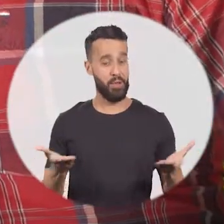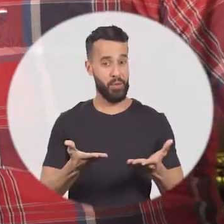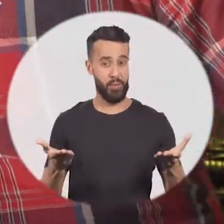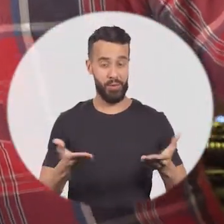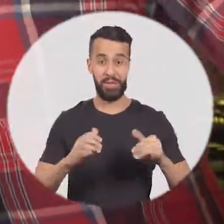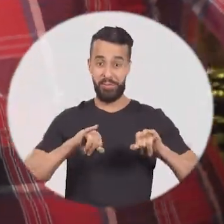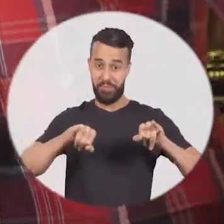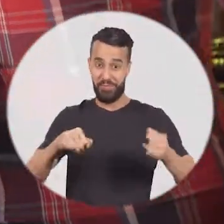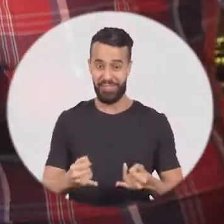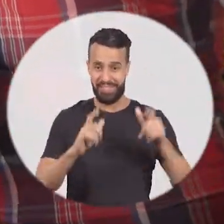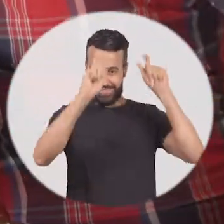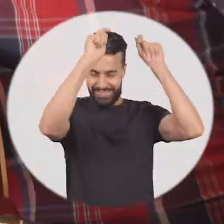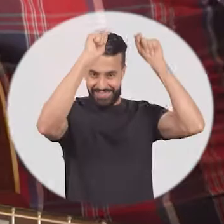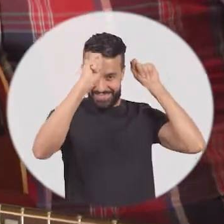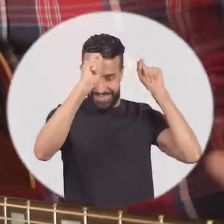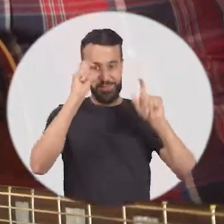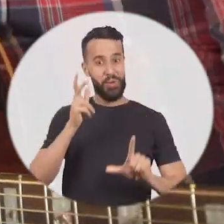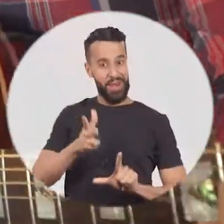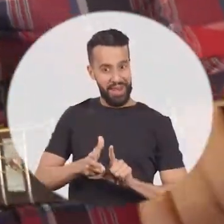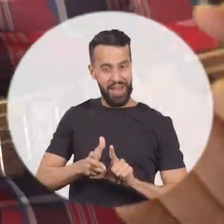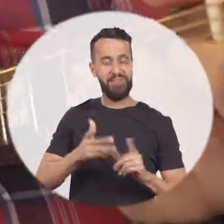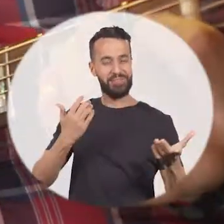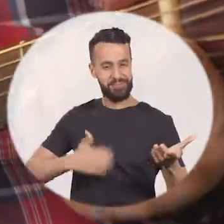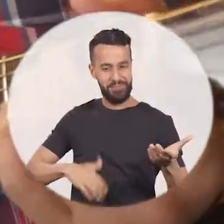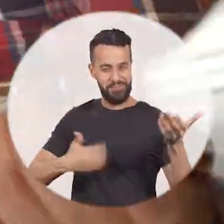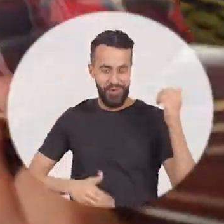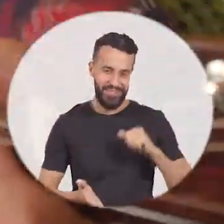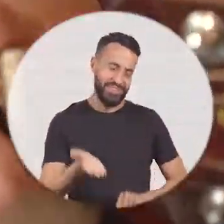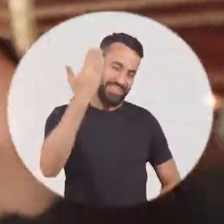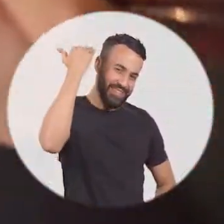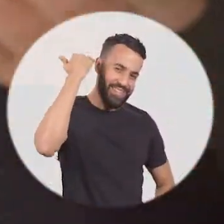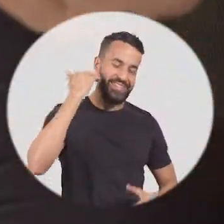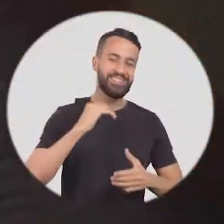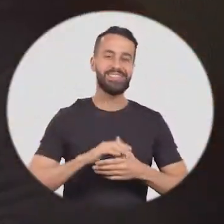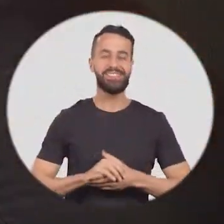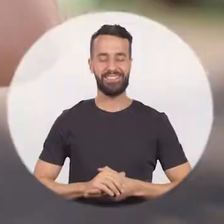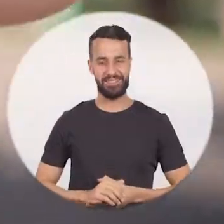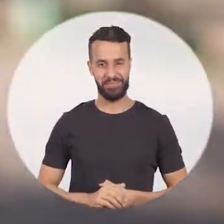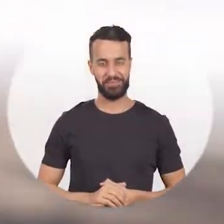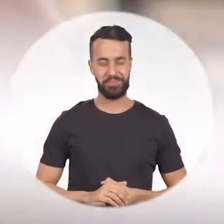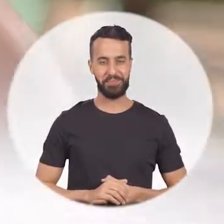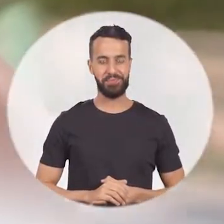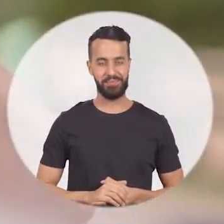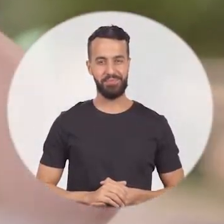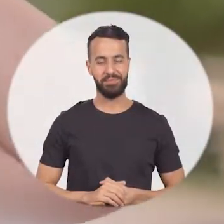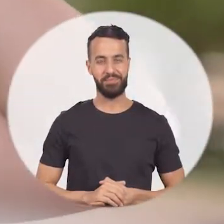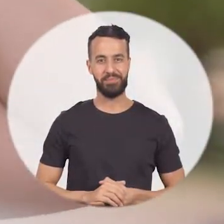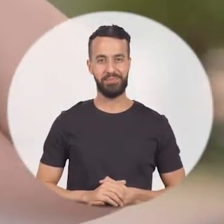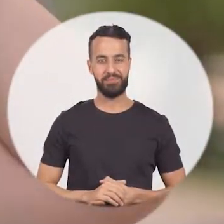Por enquanto, curto o sertanejo na live. Ô, madame! Vambora!